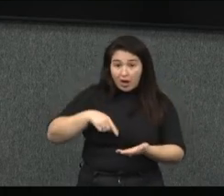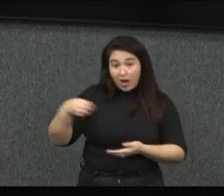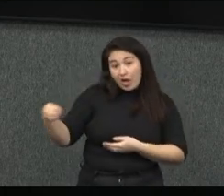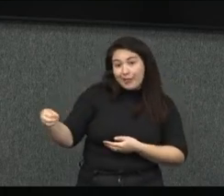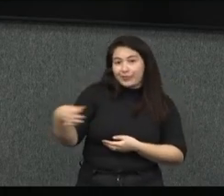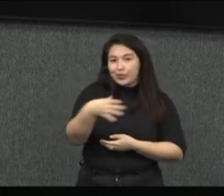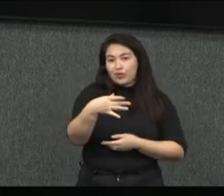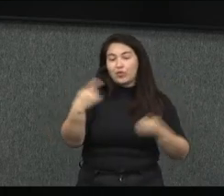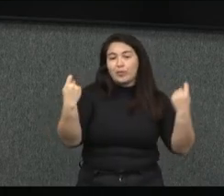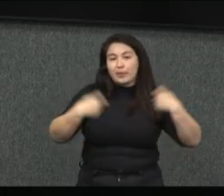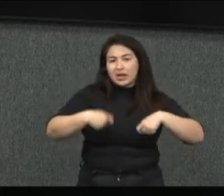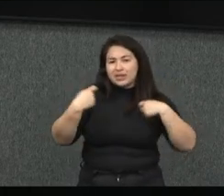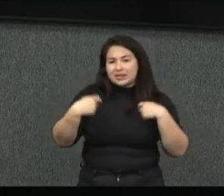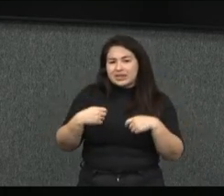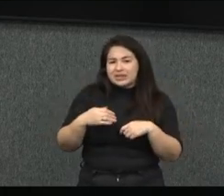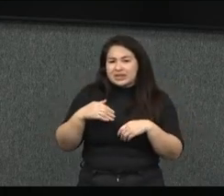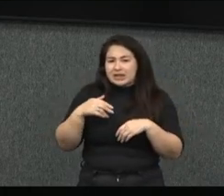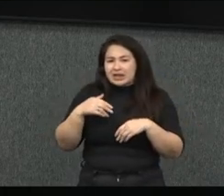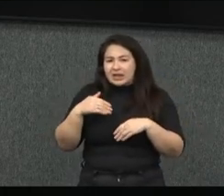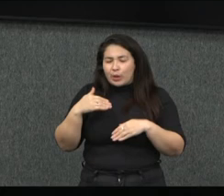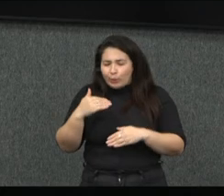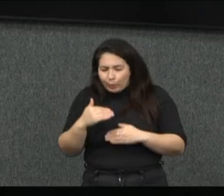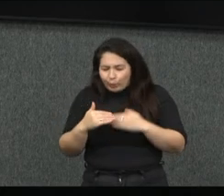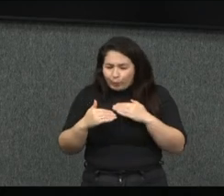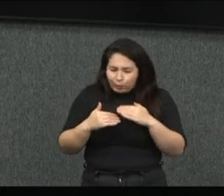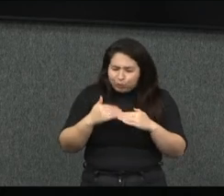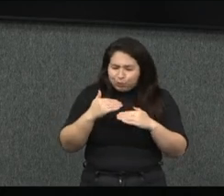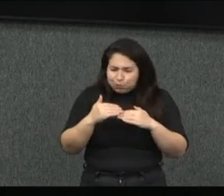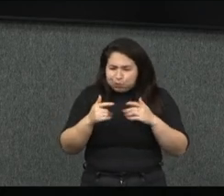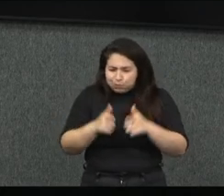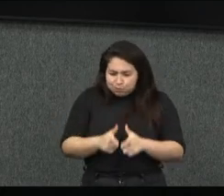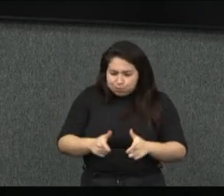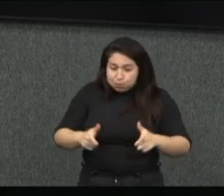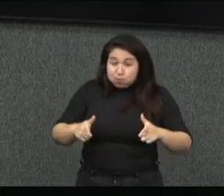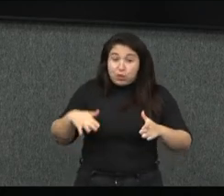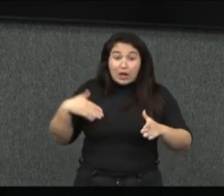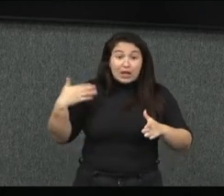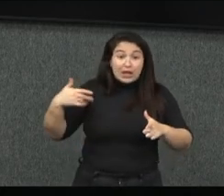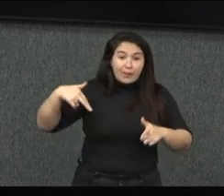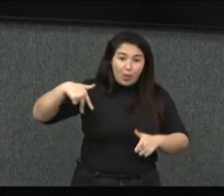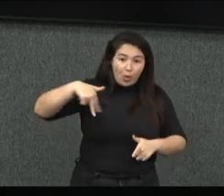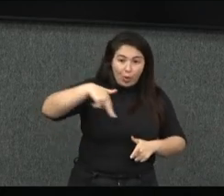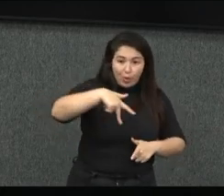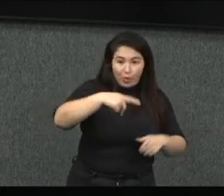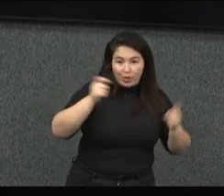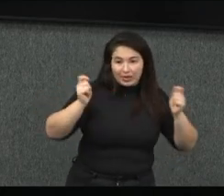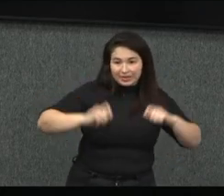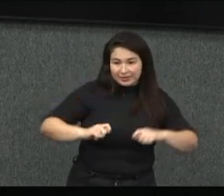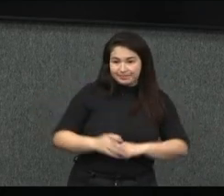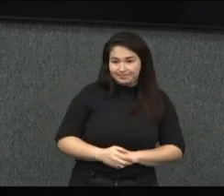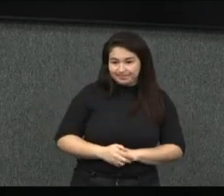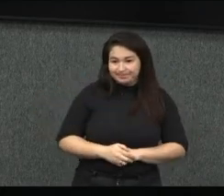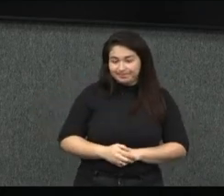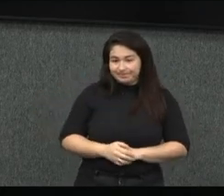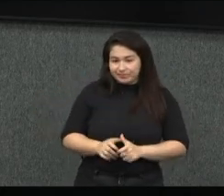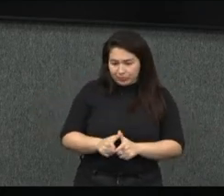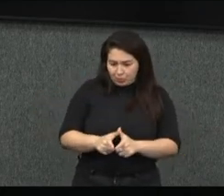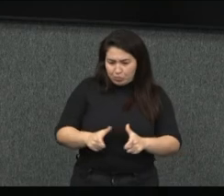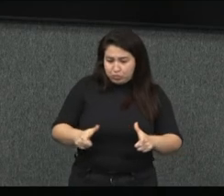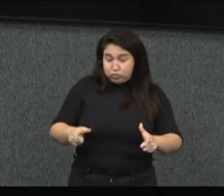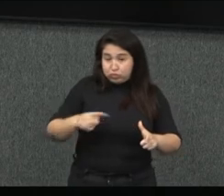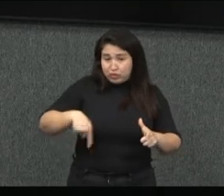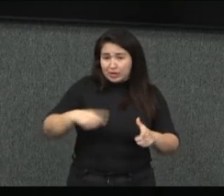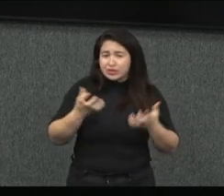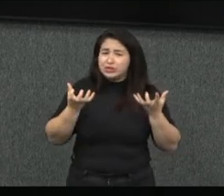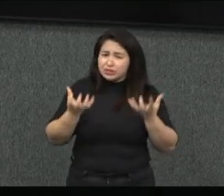ela precisa engatinhar, crescer, para depois caminhar. E é esse crescimento que nós estamos aqui